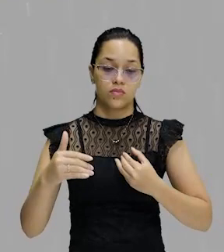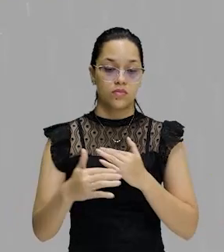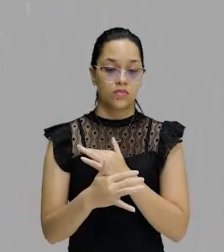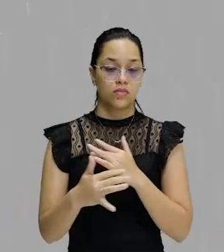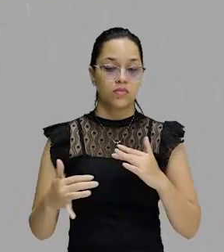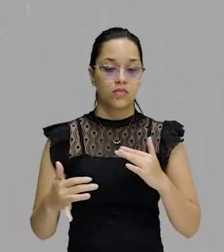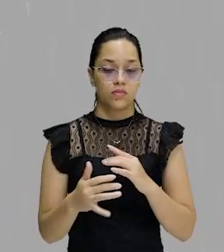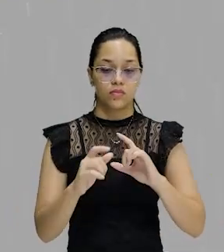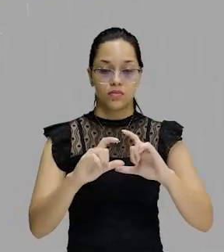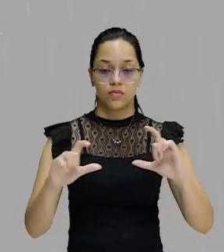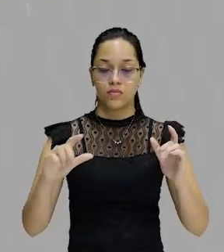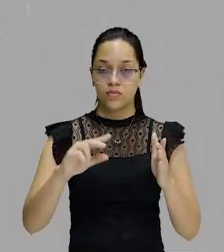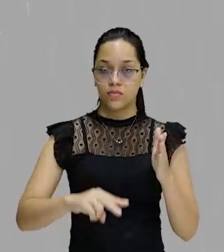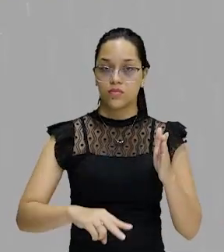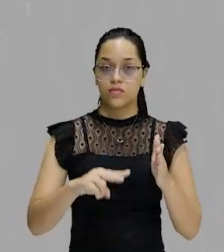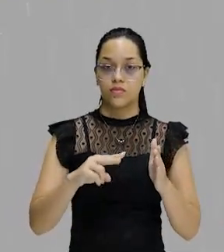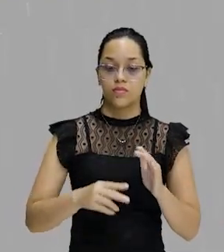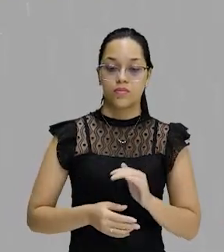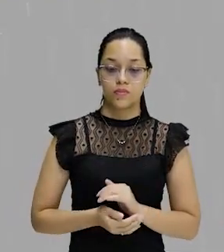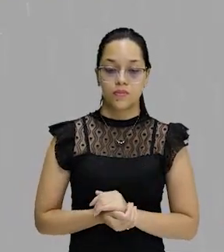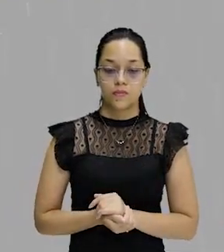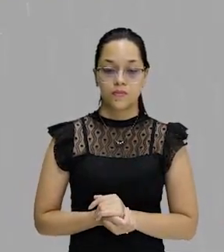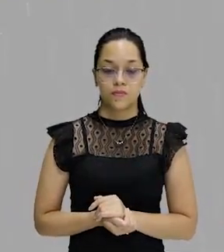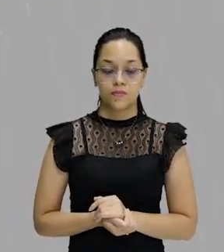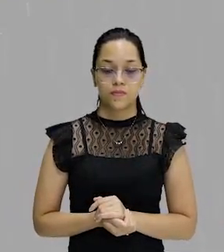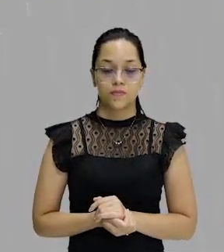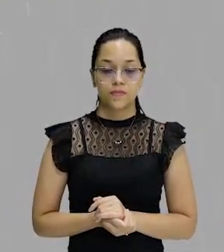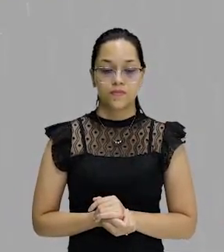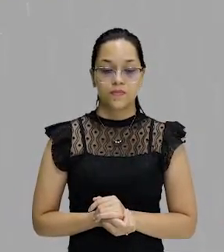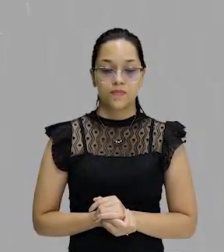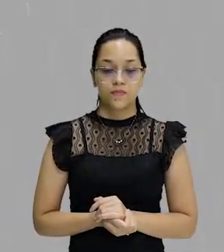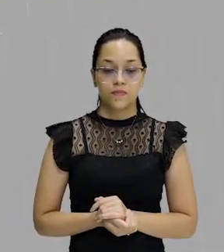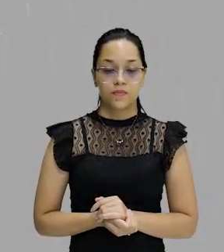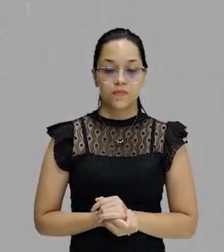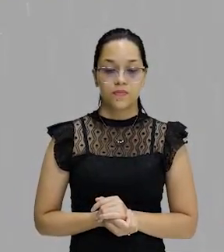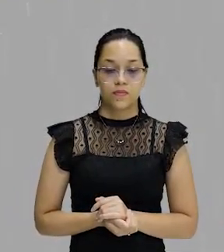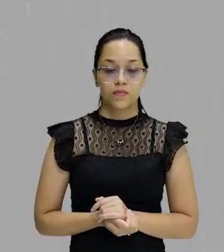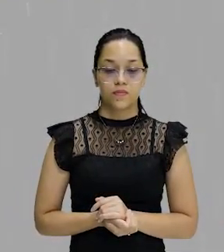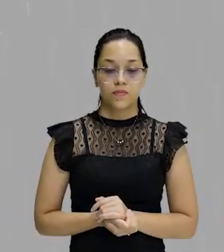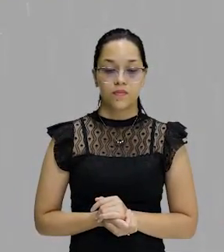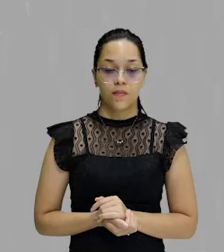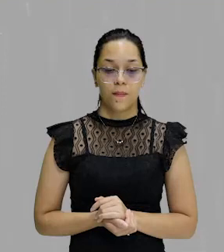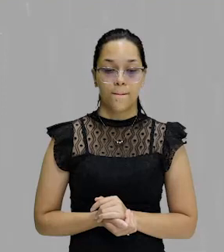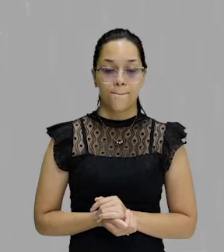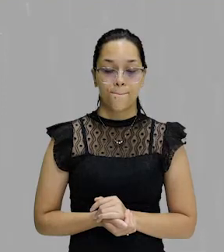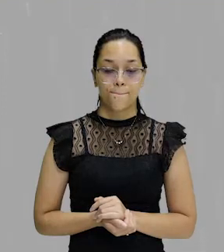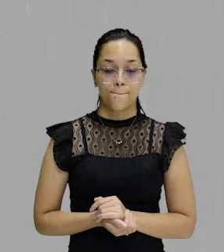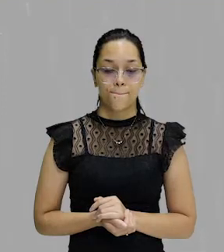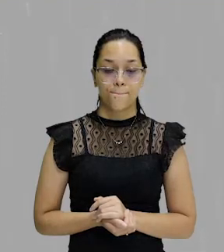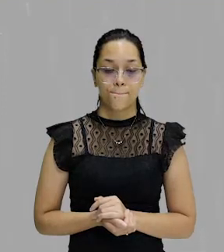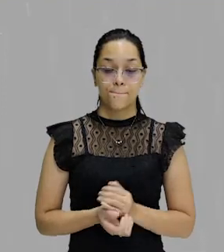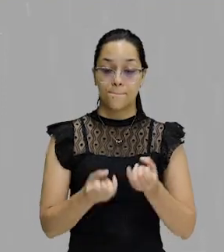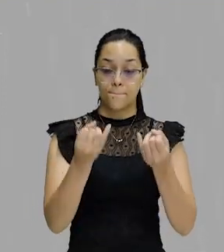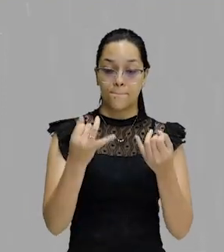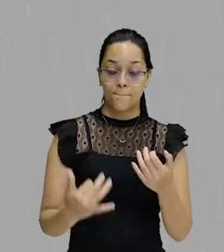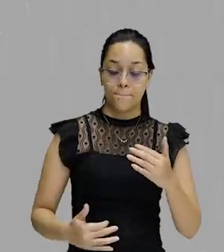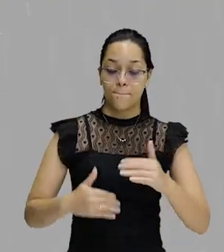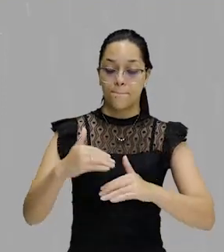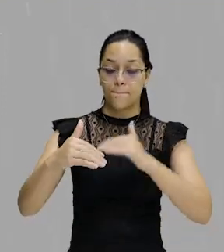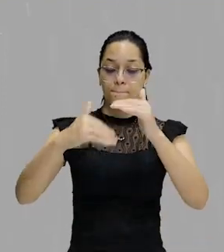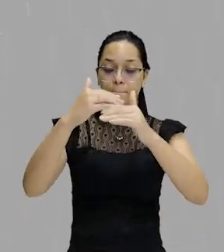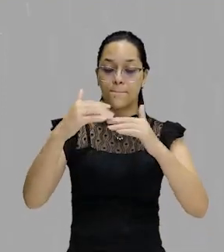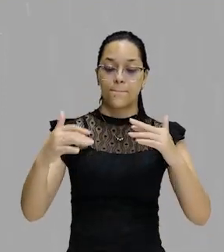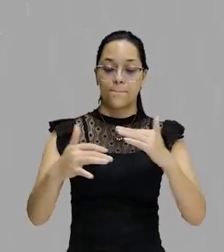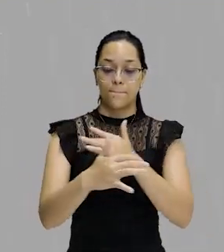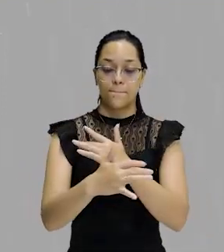cidades, ligado às funções comercial e industrial. Interessante esse termo. Então, ele diz que o desenvolvimento da